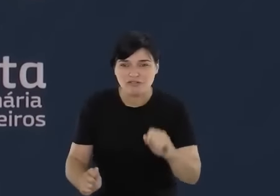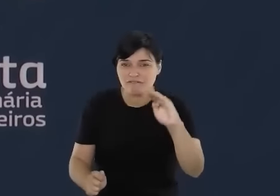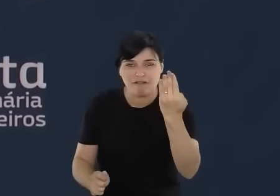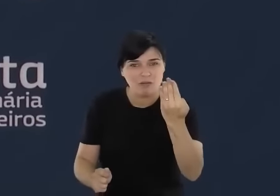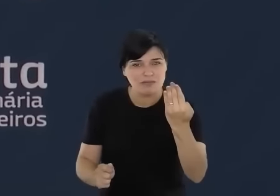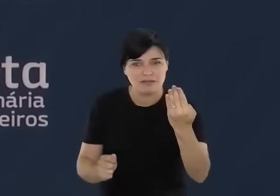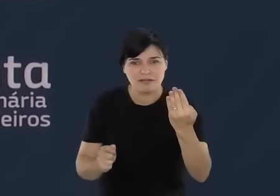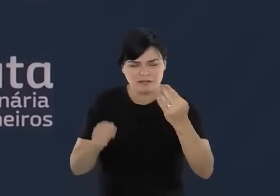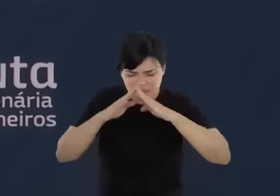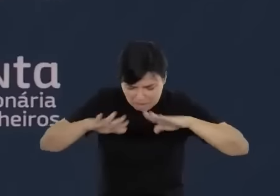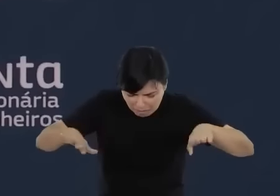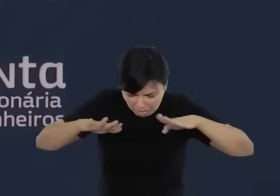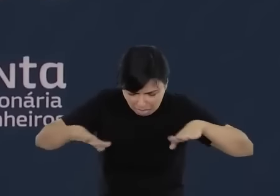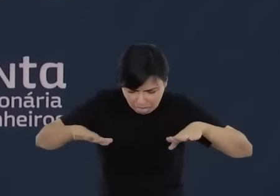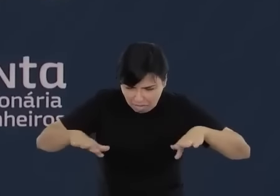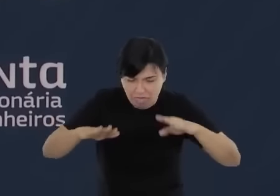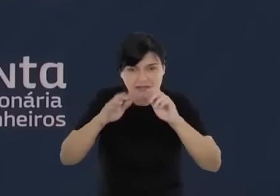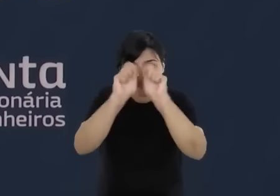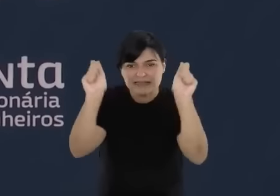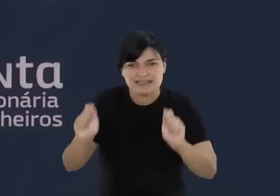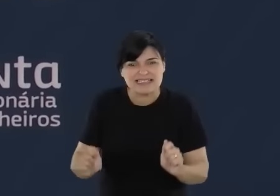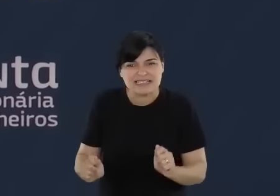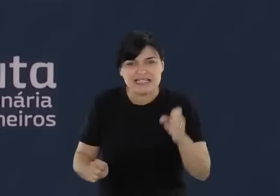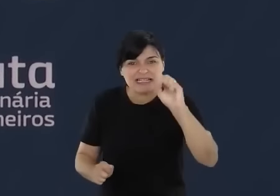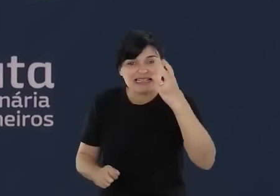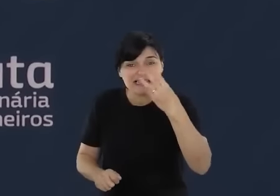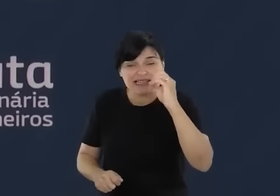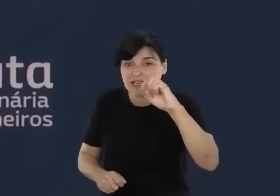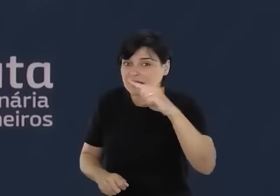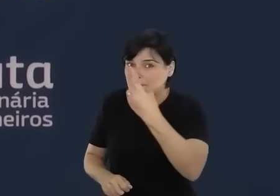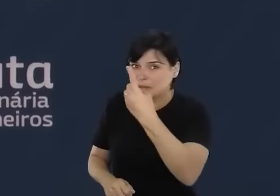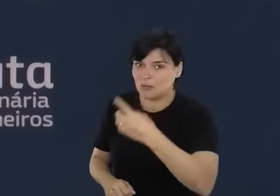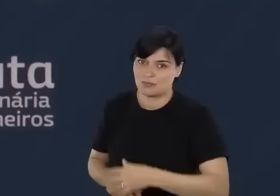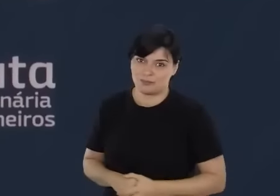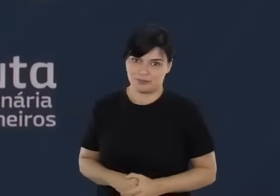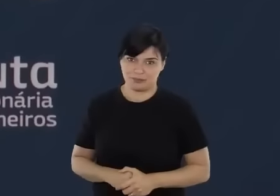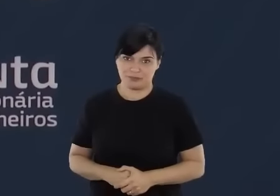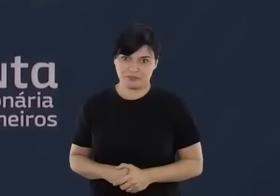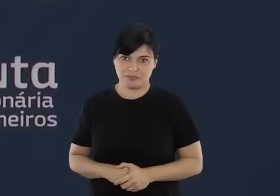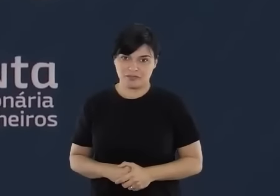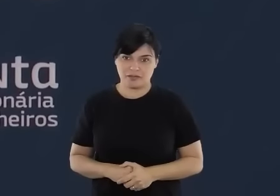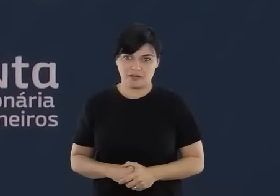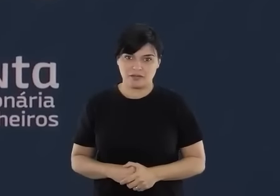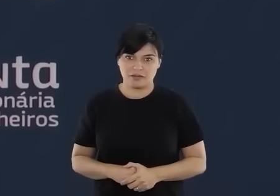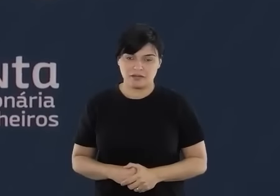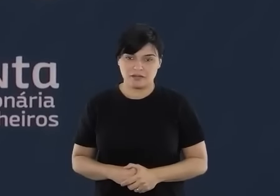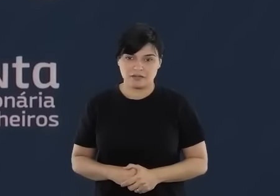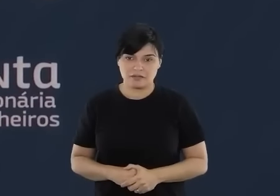Atenas Petrônio chegou a dizer que era mais fácil encontrar um Deus em Atenas do que um